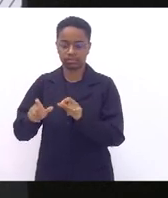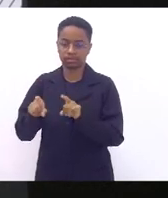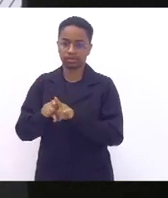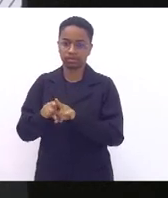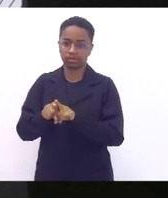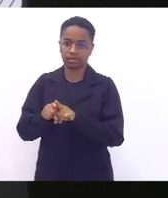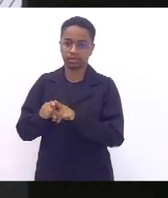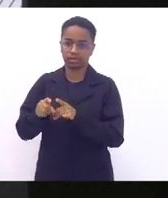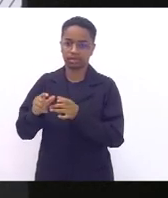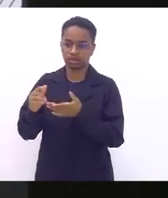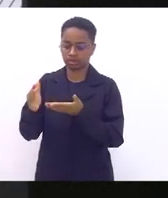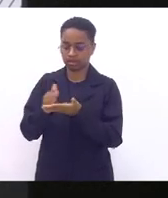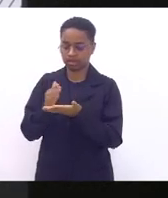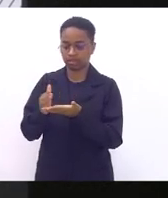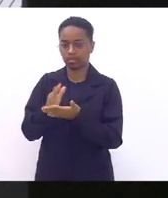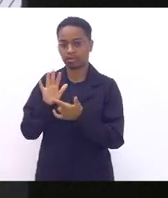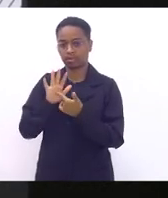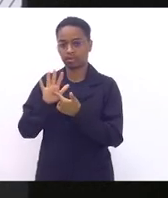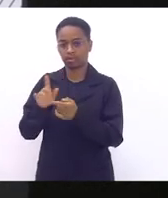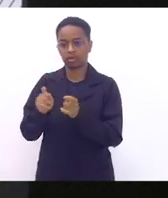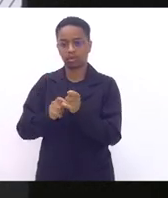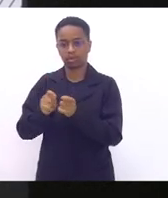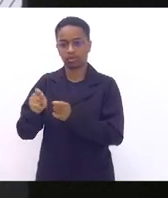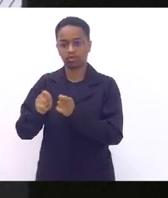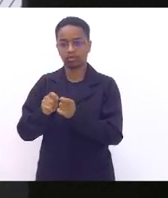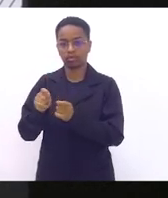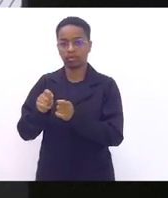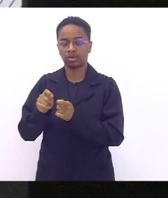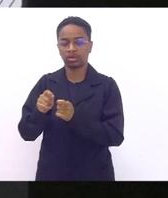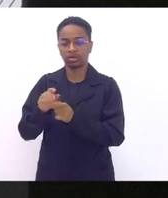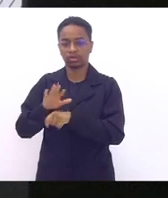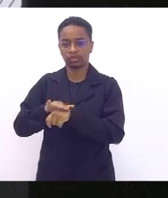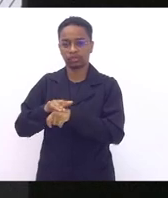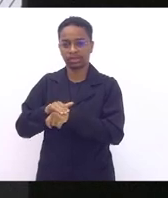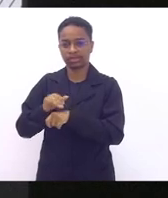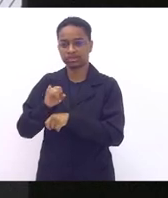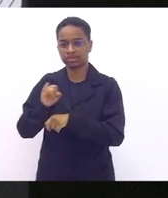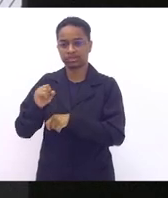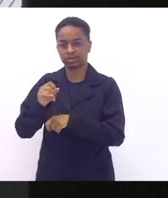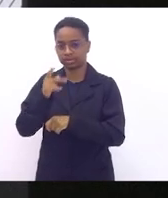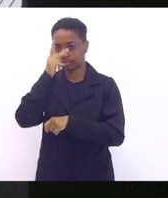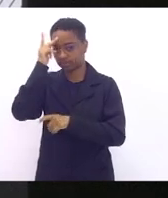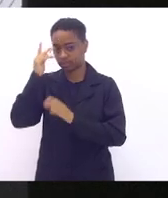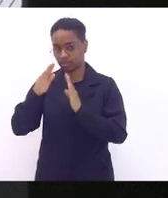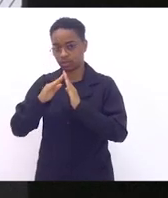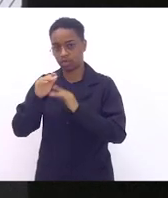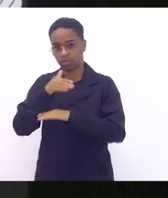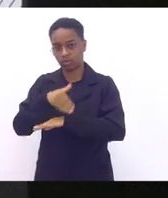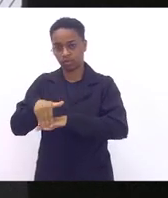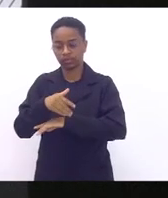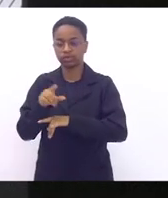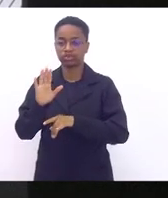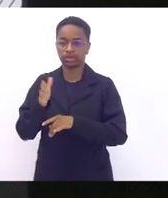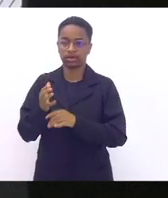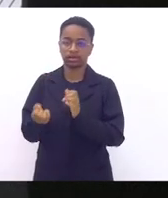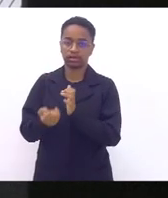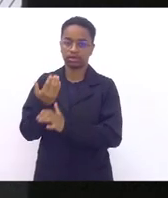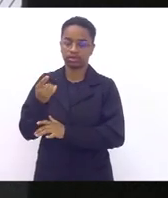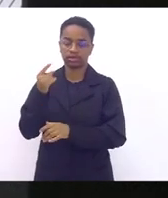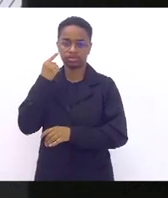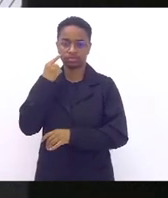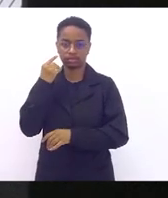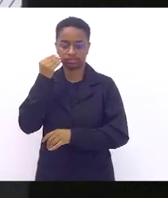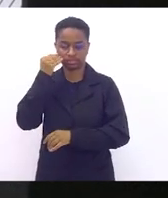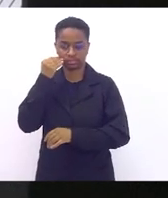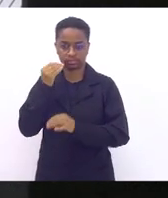da tuberculose, população em situação de rua, também foram materiais que já foram elaborados, né, e que também estão sem fazer divulgação.